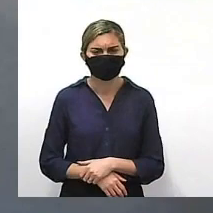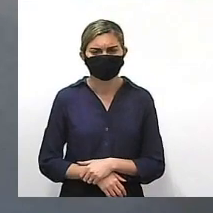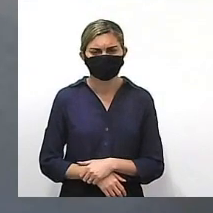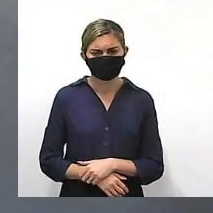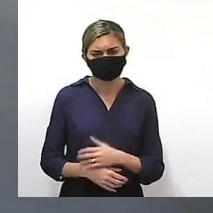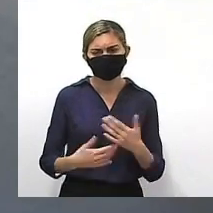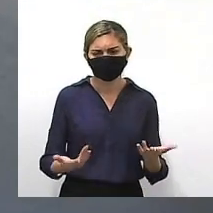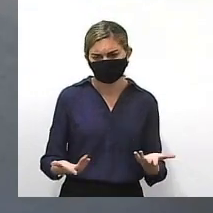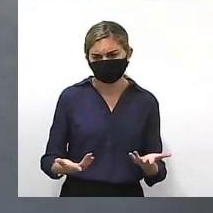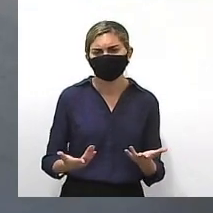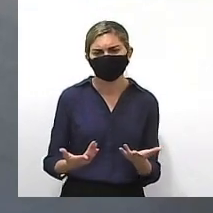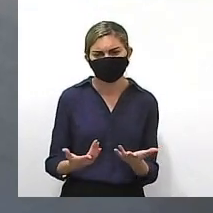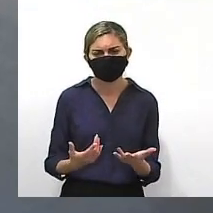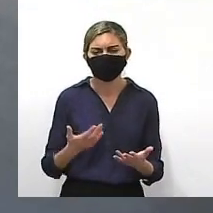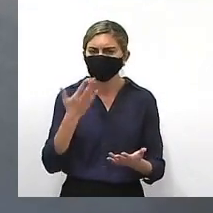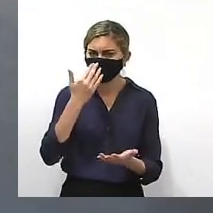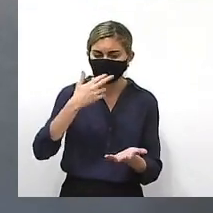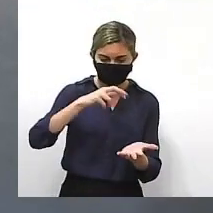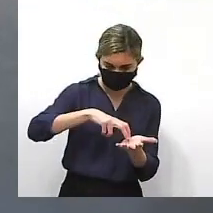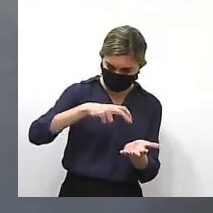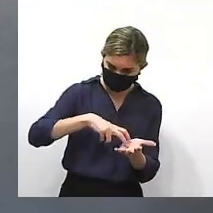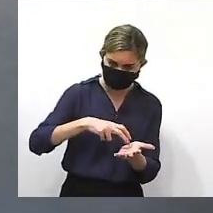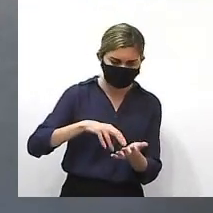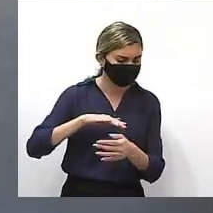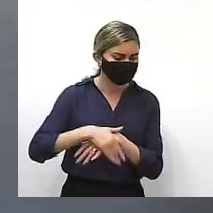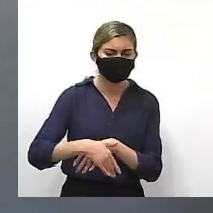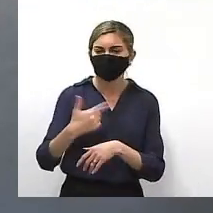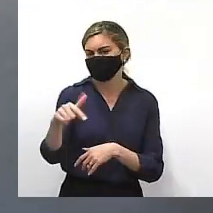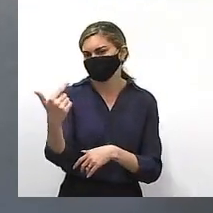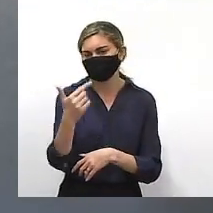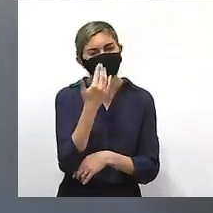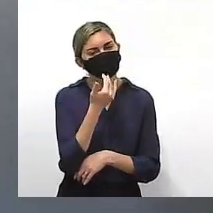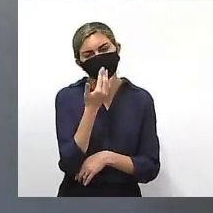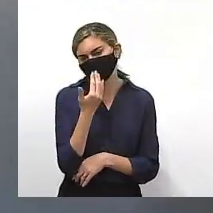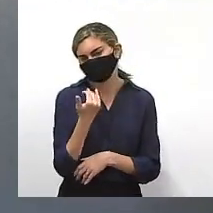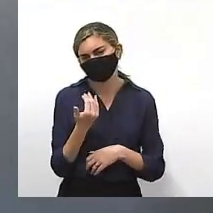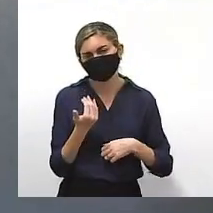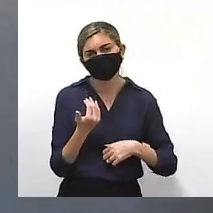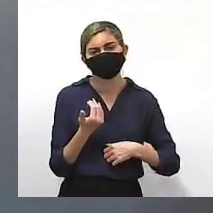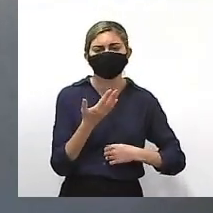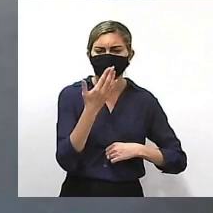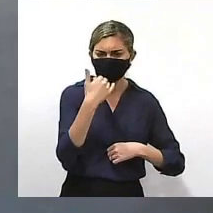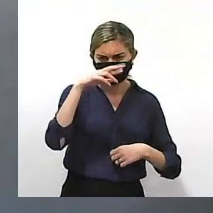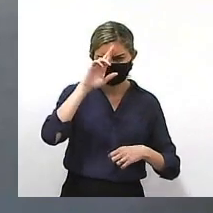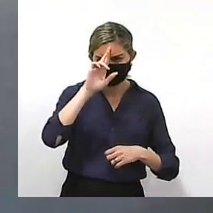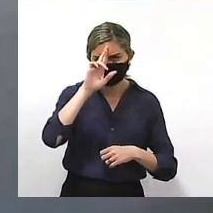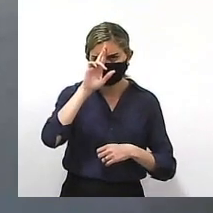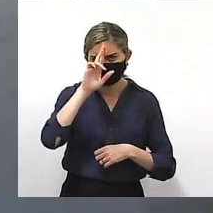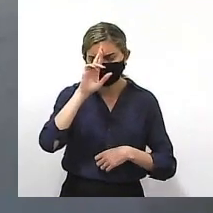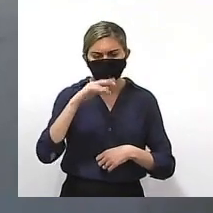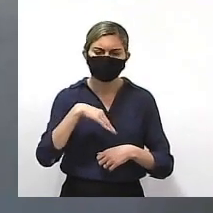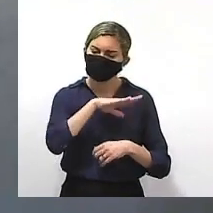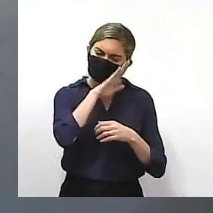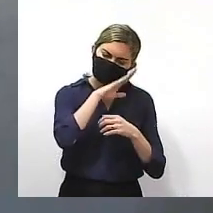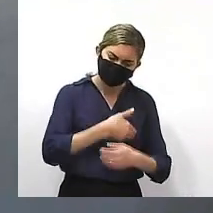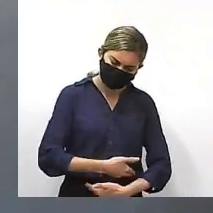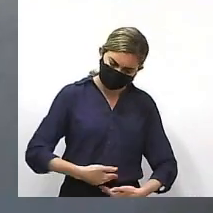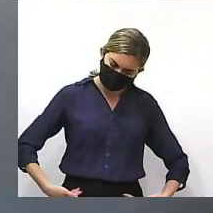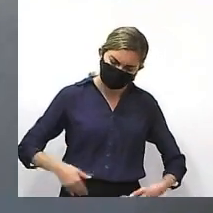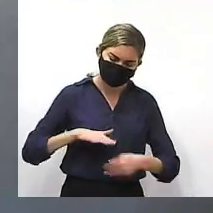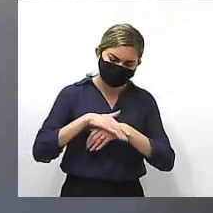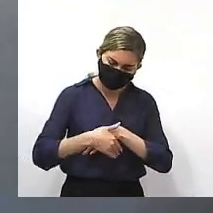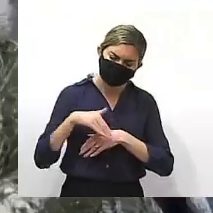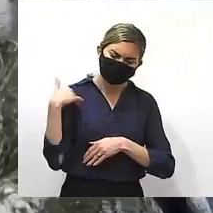Sofrida aqui, comia de manhã, de noite não tinha comer. Comia de meio-dia, ia dormir com fome de noite. E assim